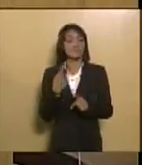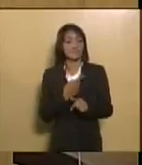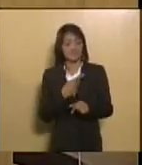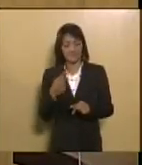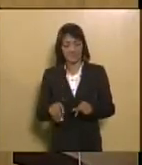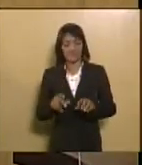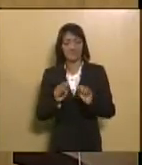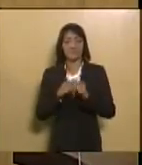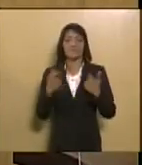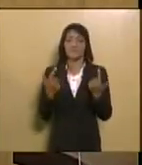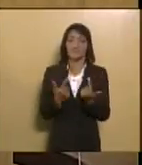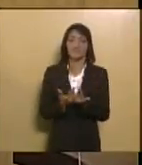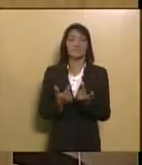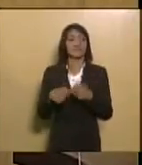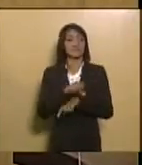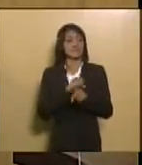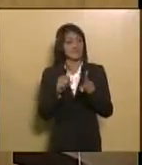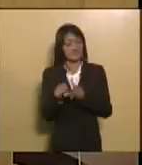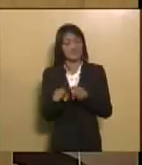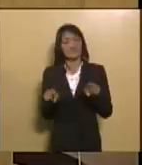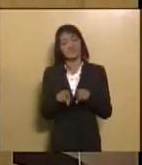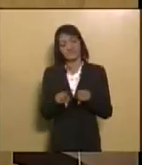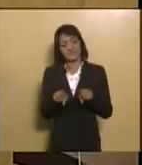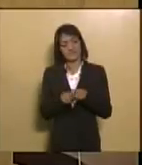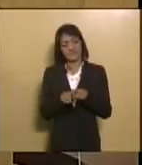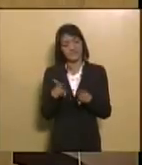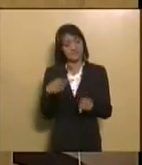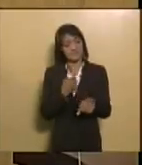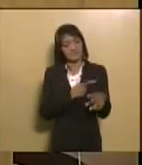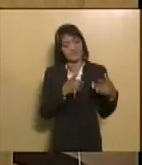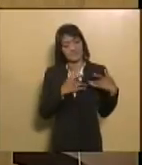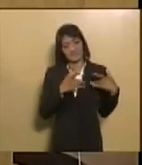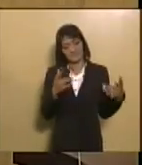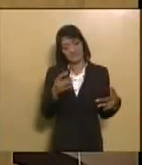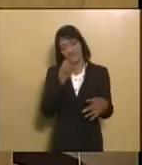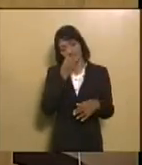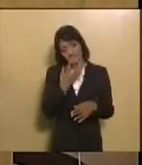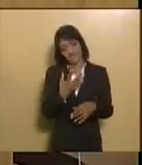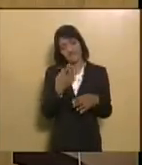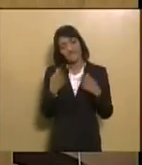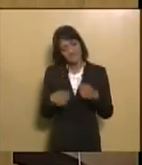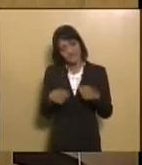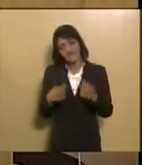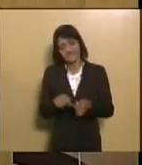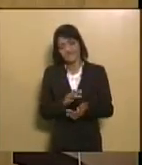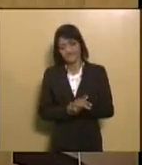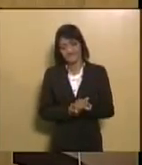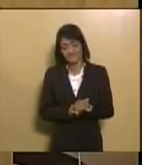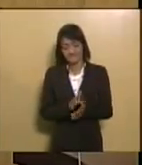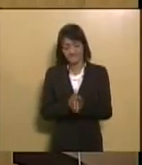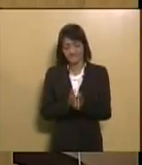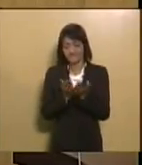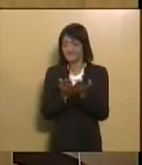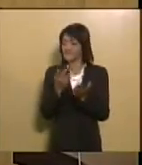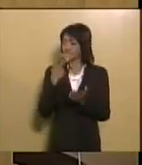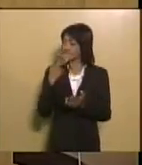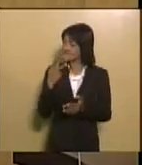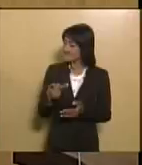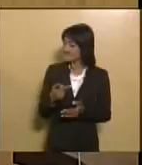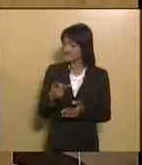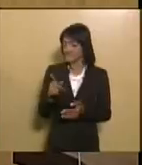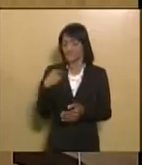a sociedade, e que sejamos pessoas boas. Porque a Bíblia diz que nós fomos feitos